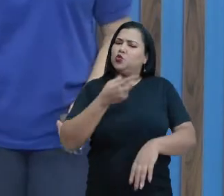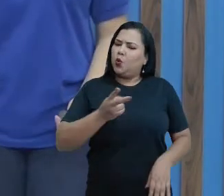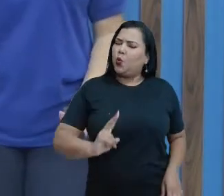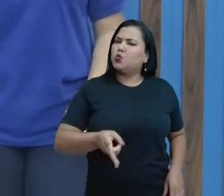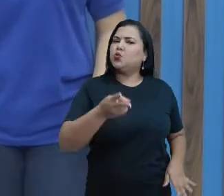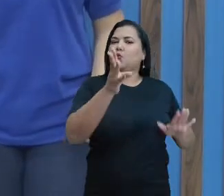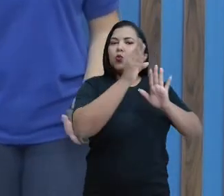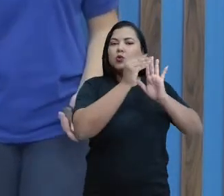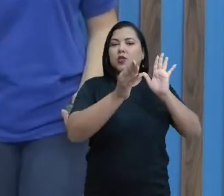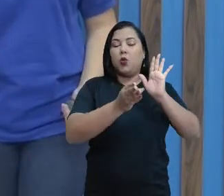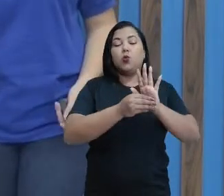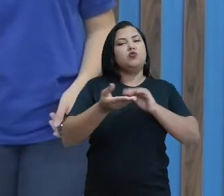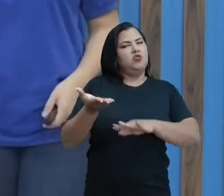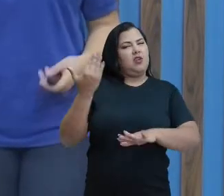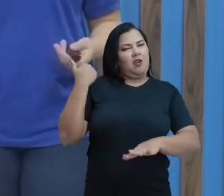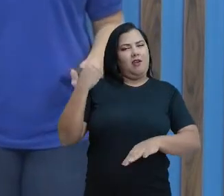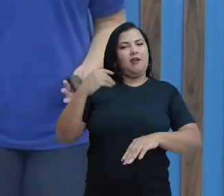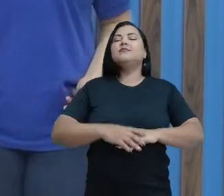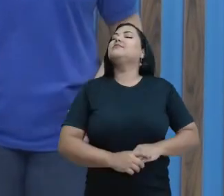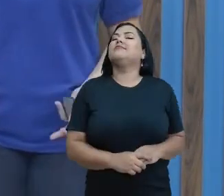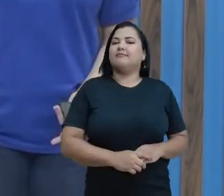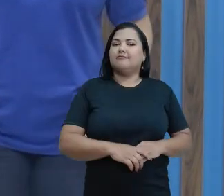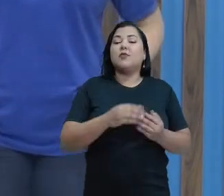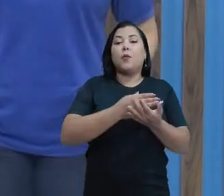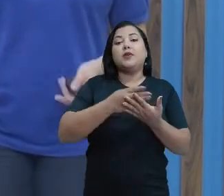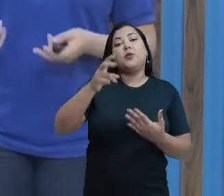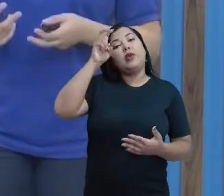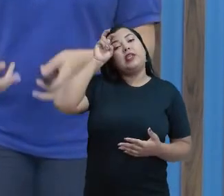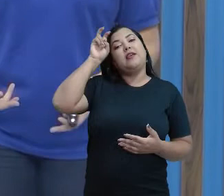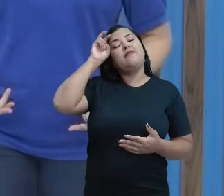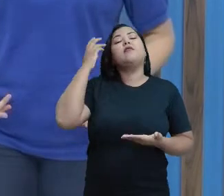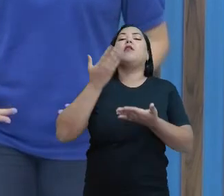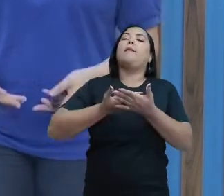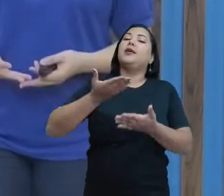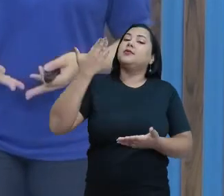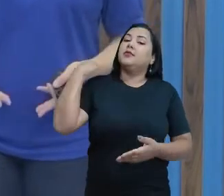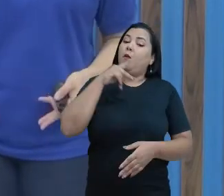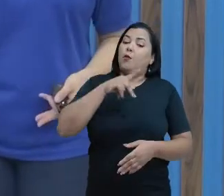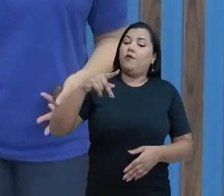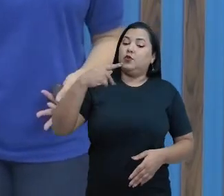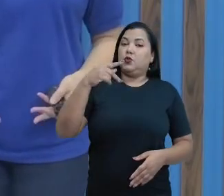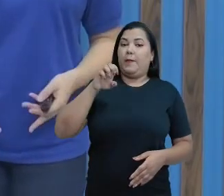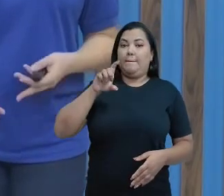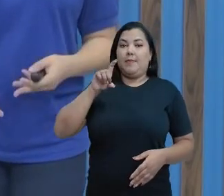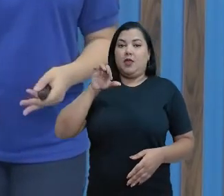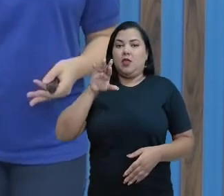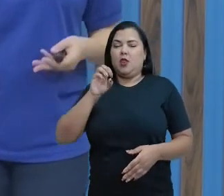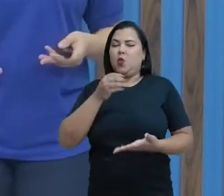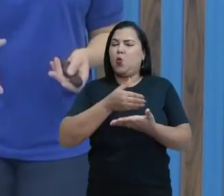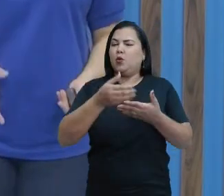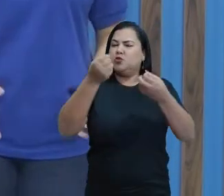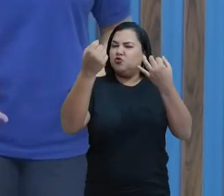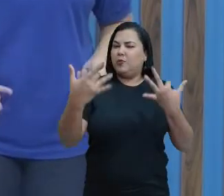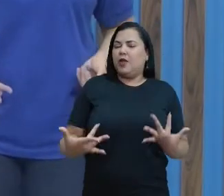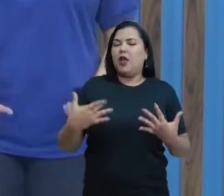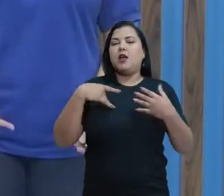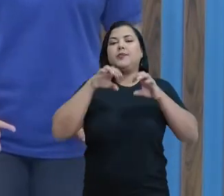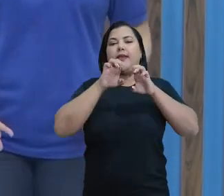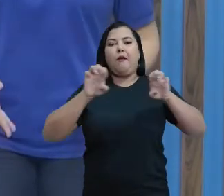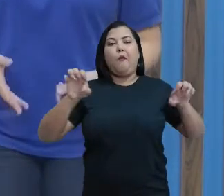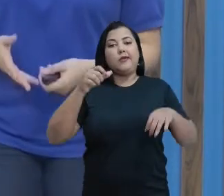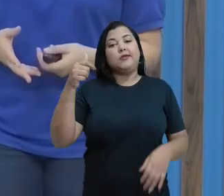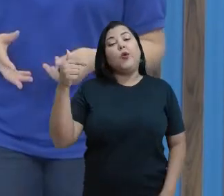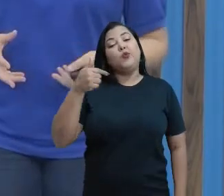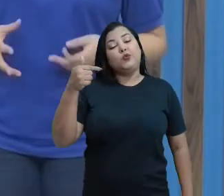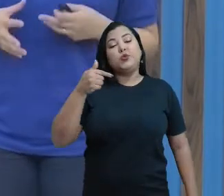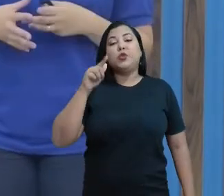começou na aula passada, né? Na quinta-feira da aula passada, o professor Pedro começou aqui falando um pouquinho sobre a equação do segundo grau.